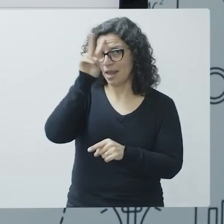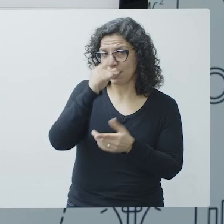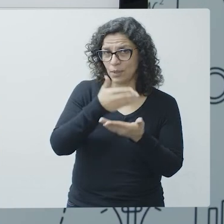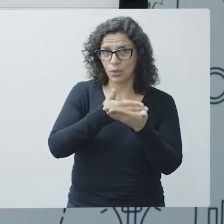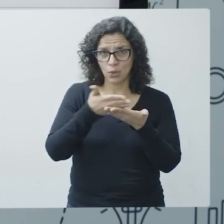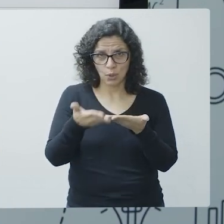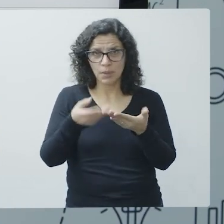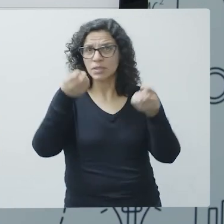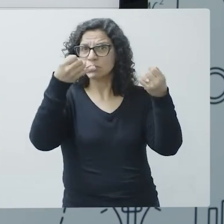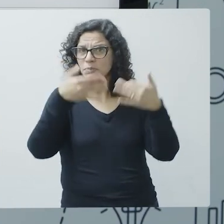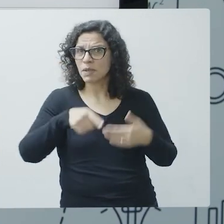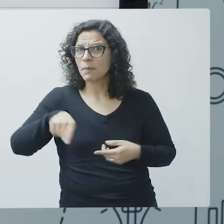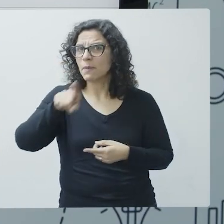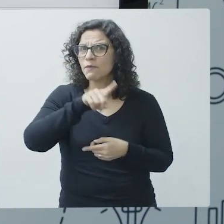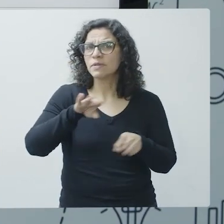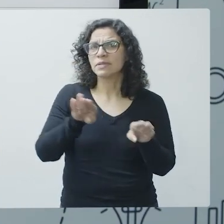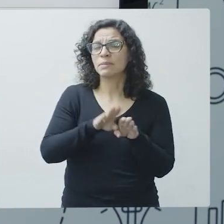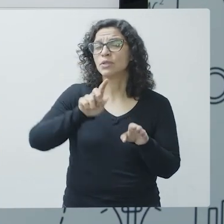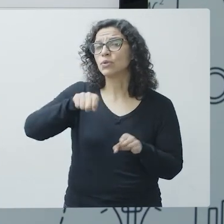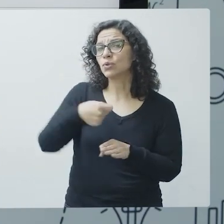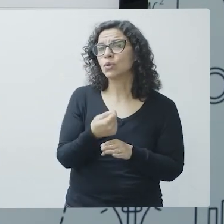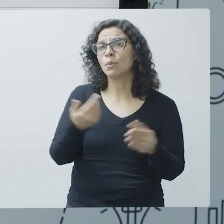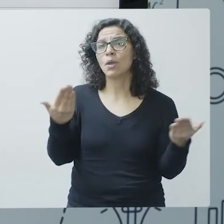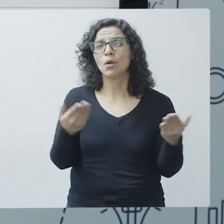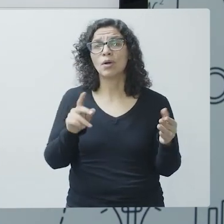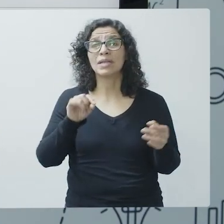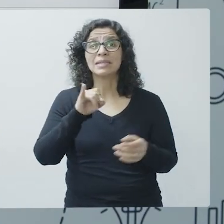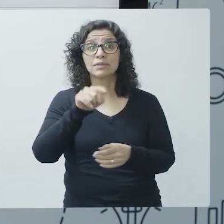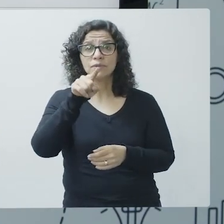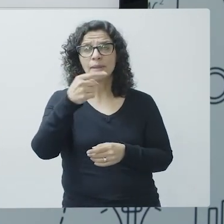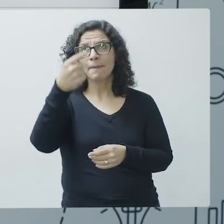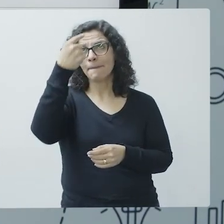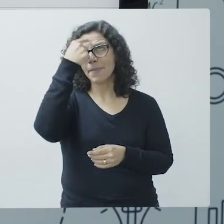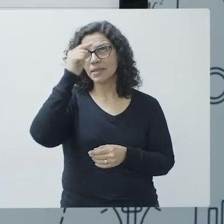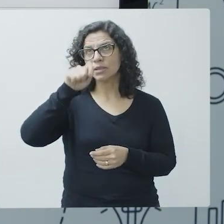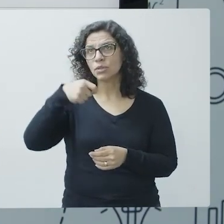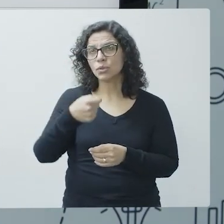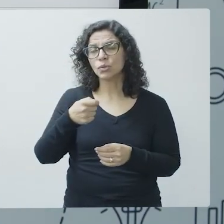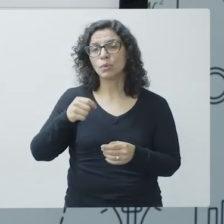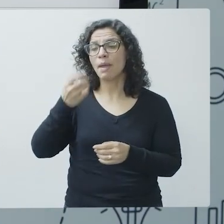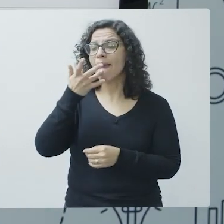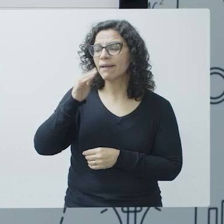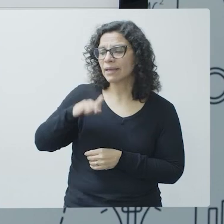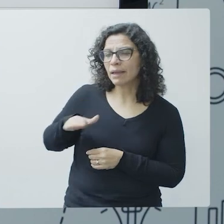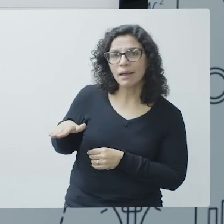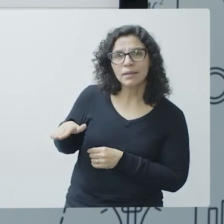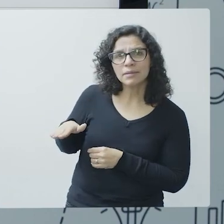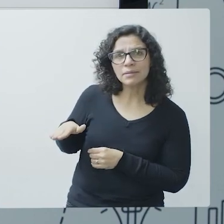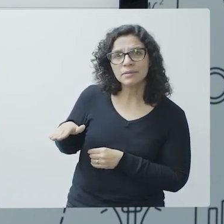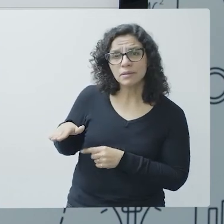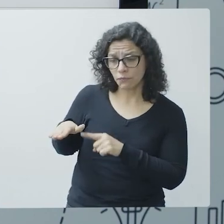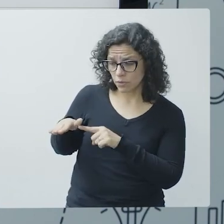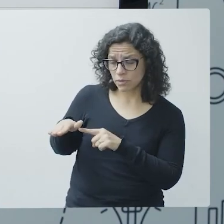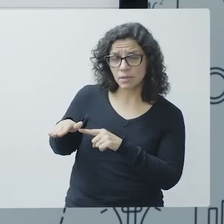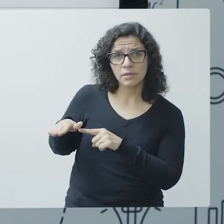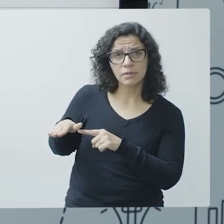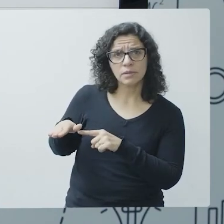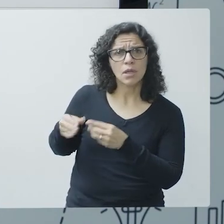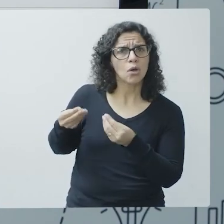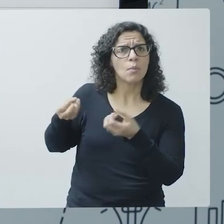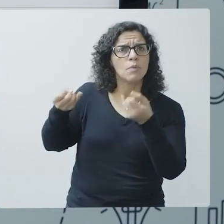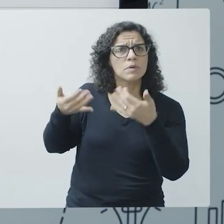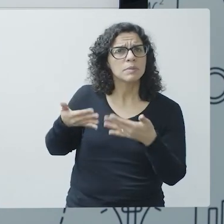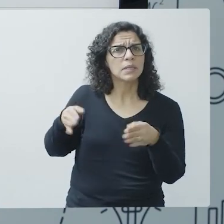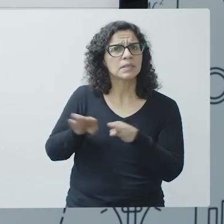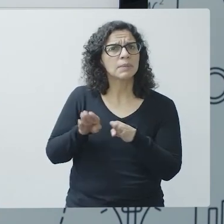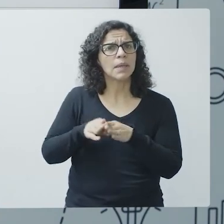início que eu havia dito para vocês a respeito de, se fosse para vocês falarem da infância de vocês, como vocês falariam?